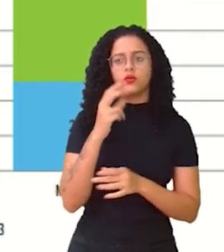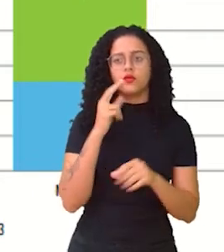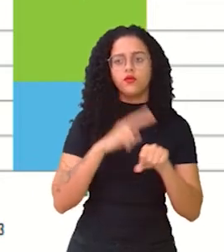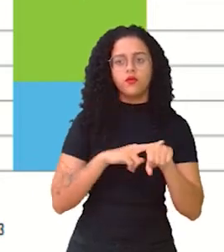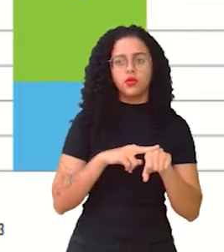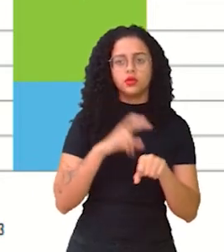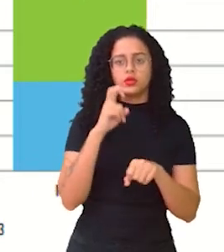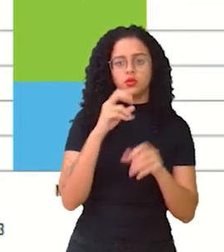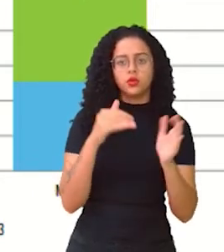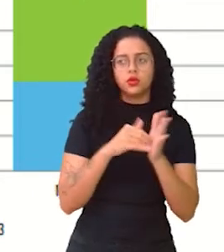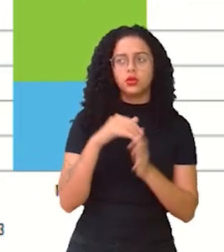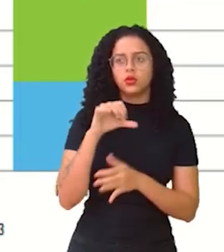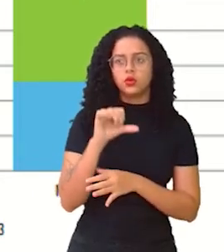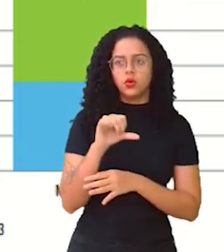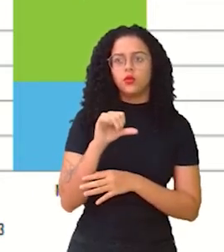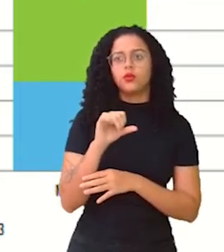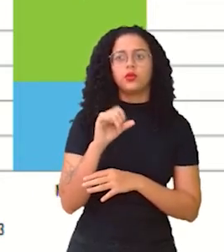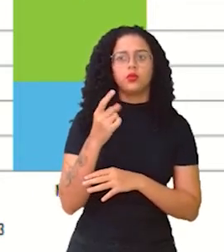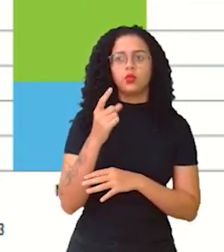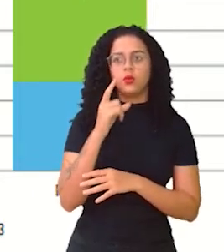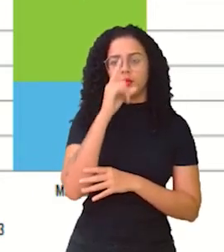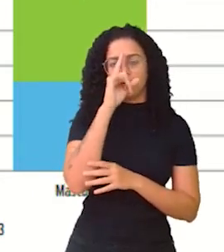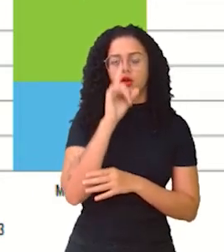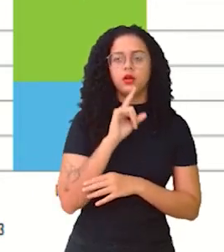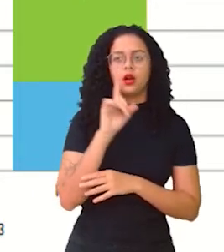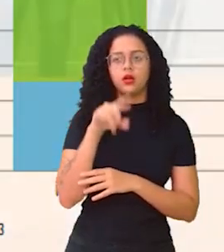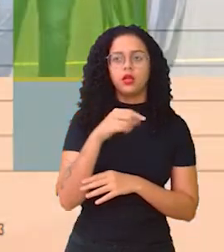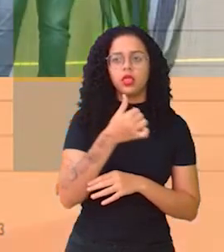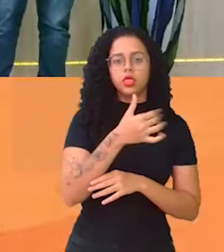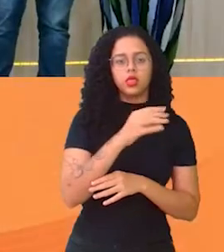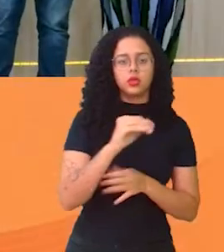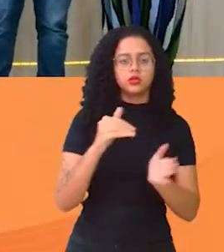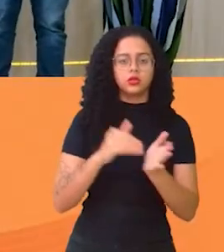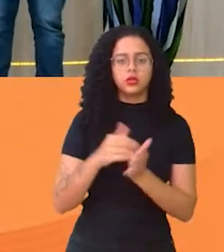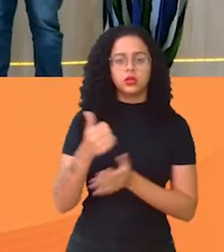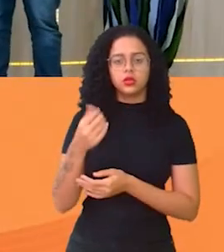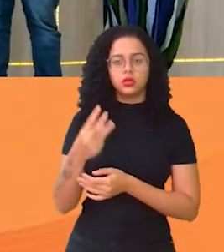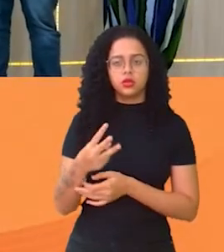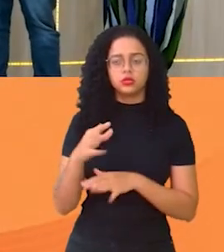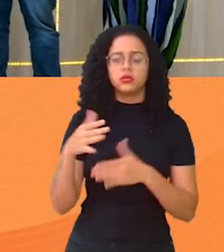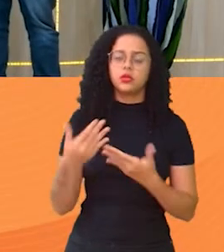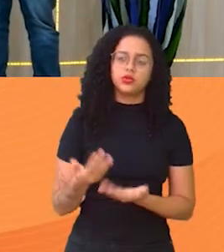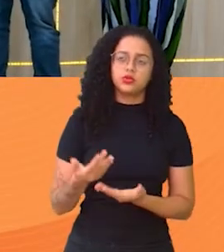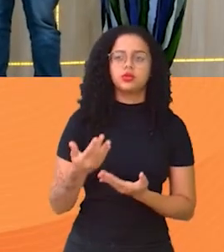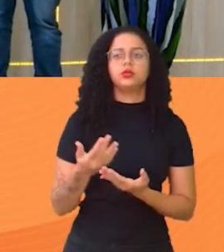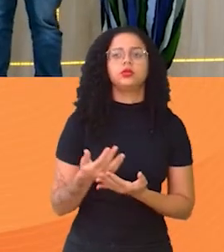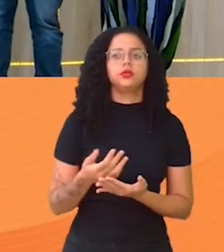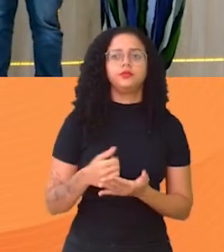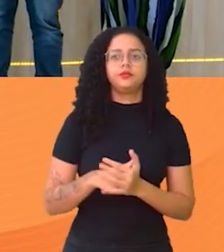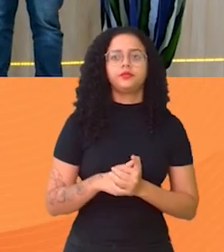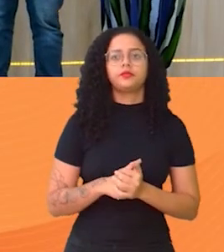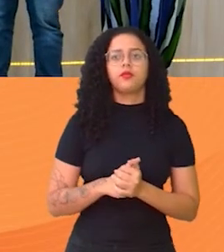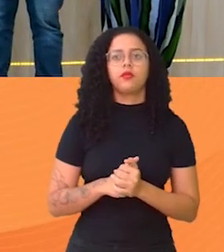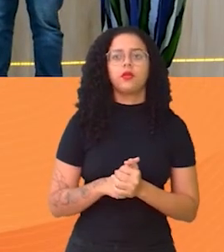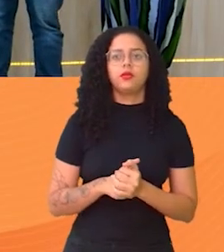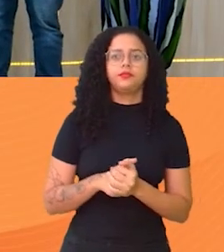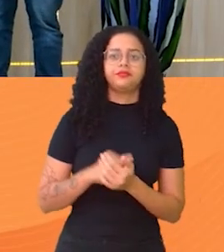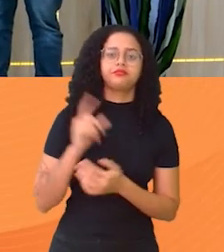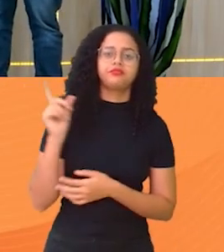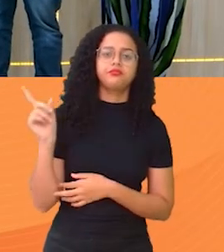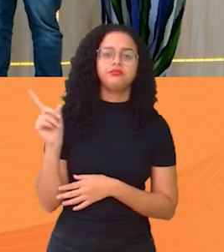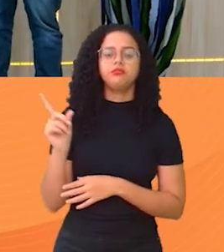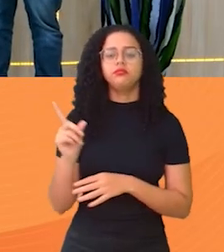e o mais verde limão aí é de 10 a 13. Gente, essa questão